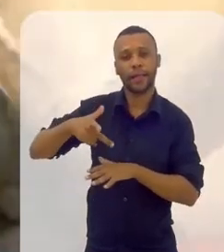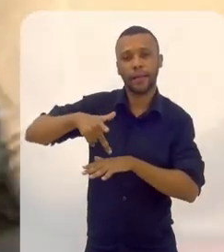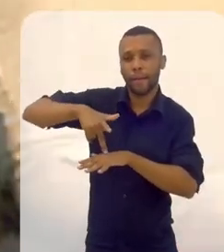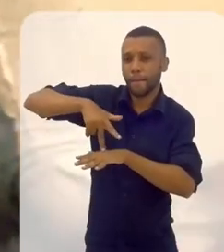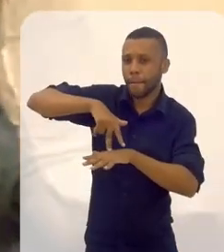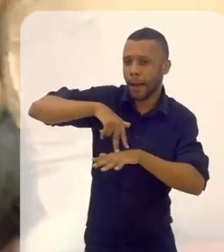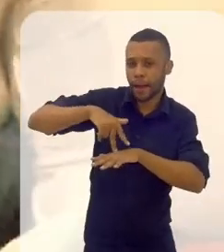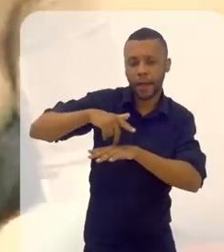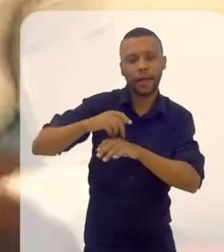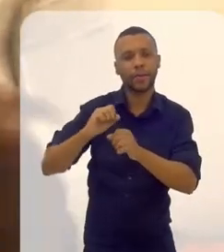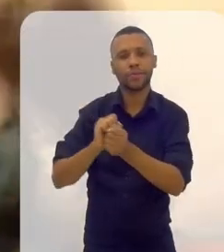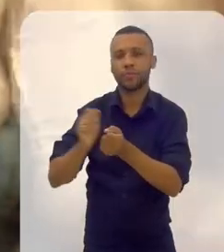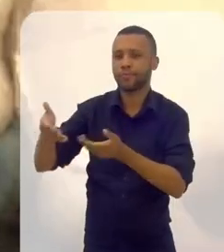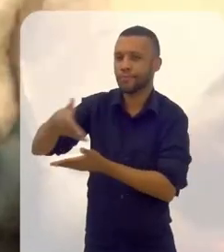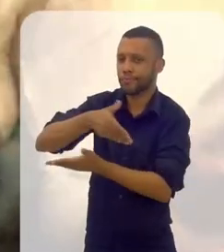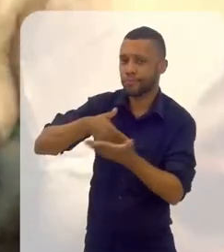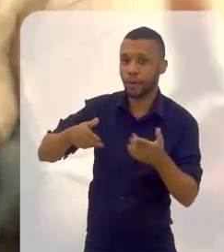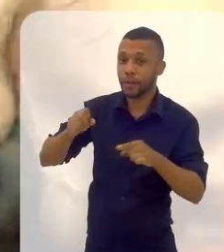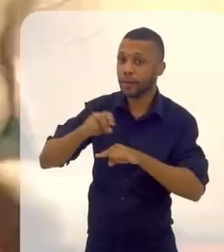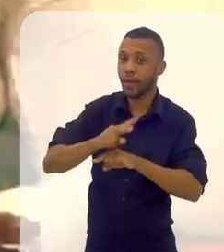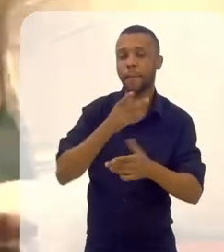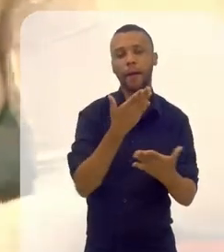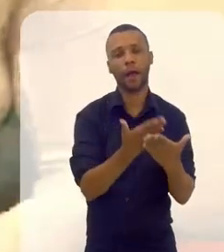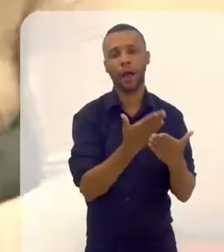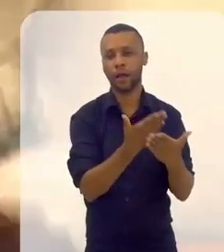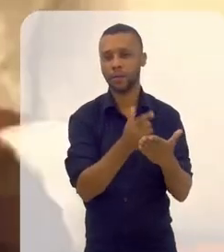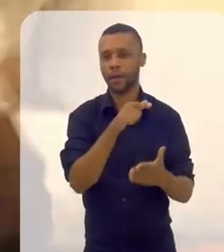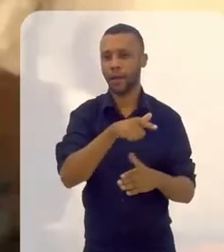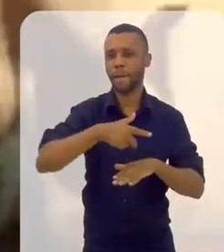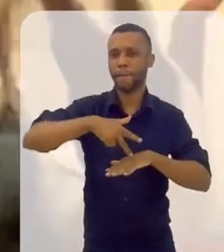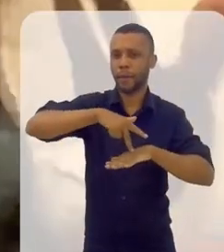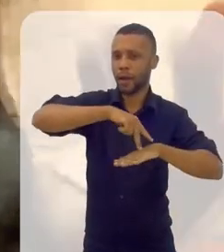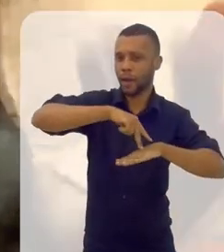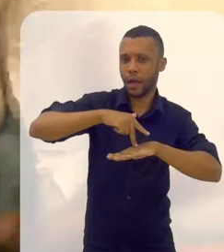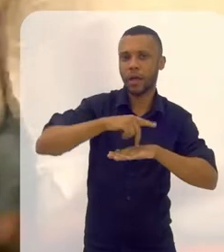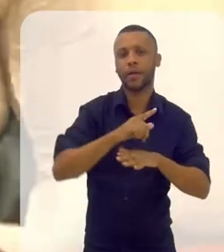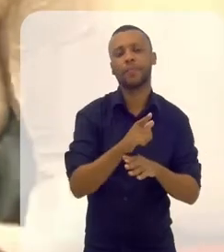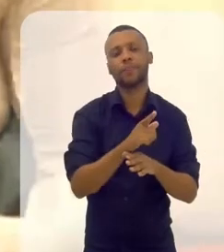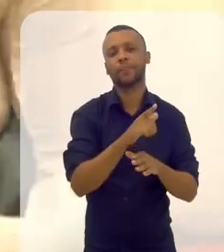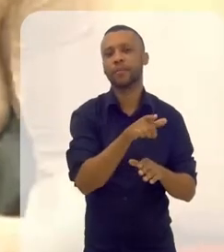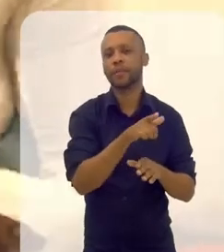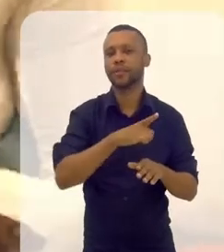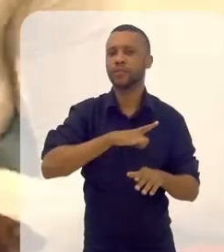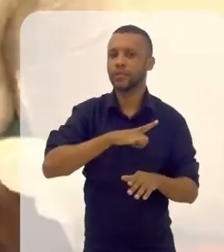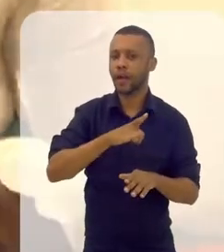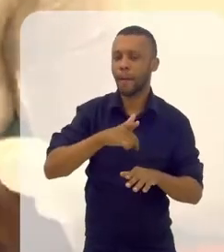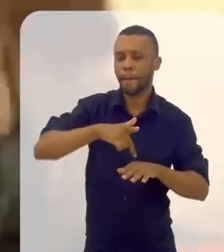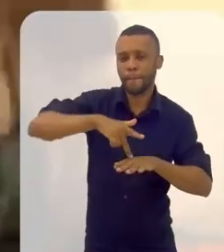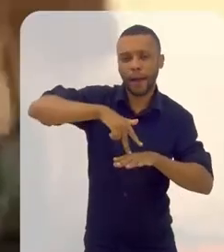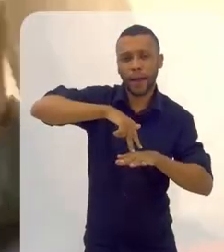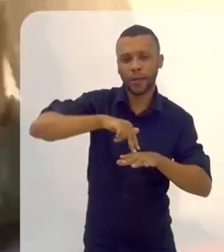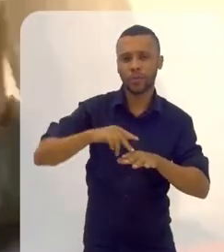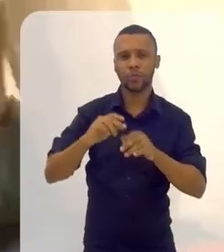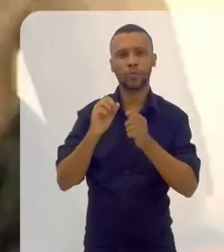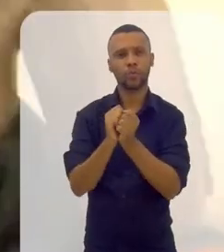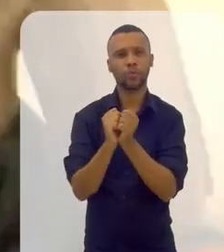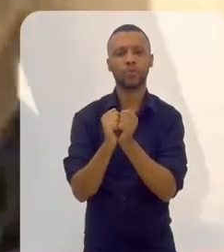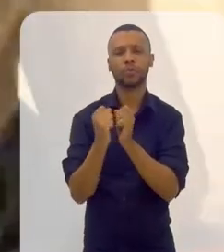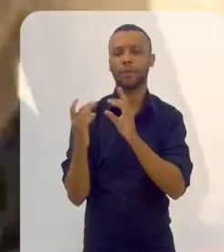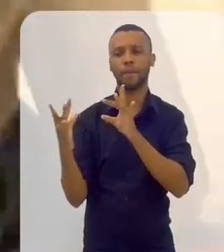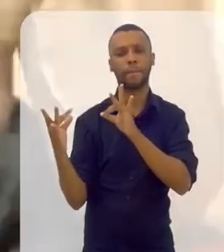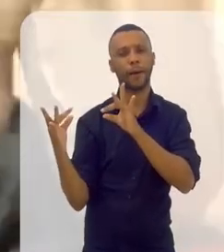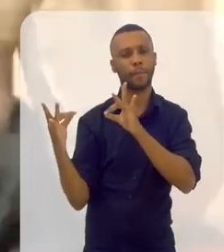balé comigo na sala. Eu entrei pro balé e eu fazia ele fazia os passos no balé comigo, um